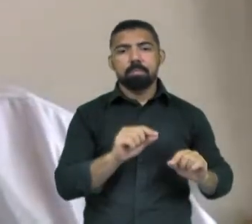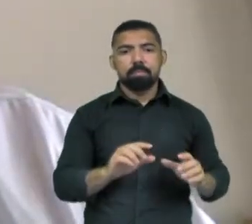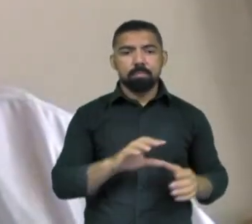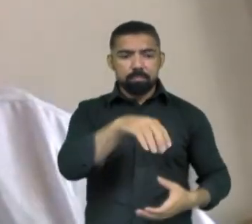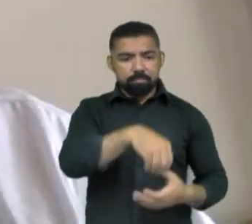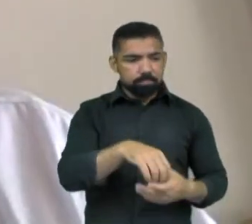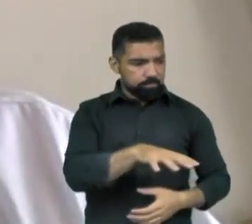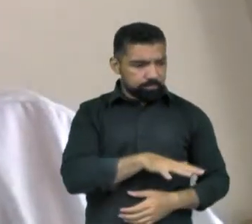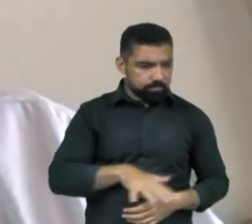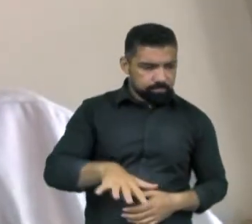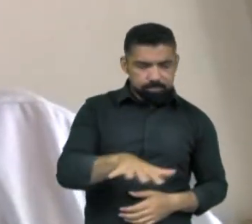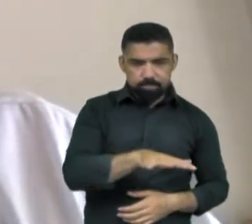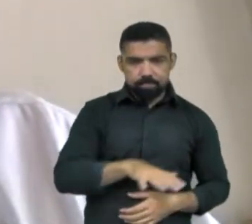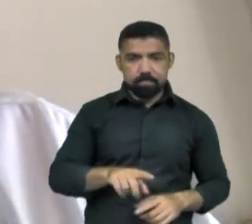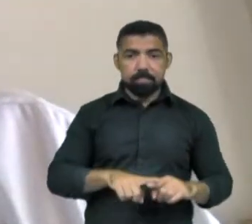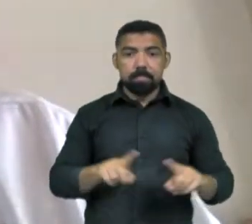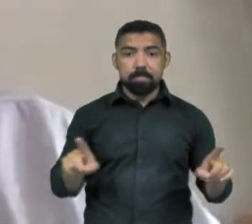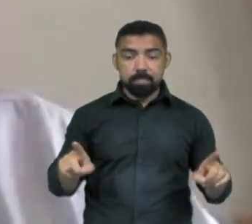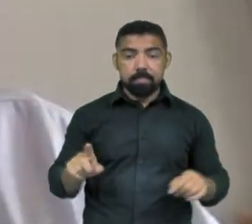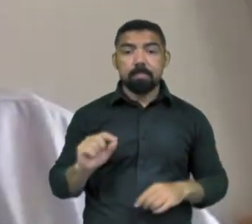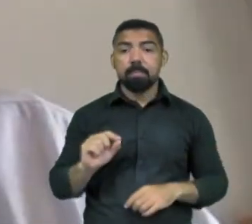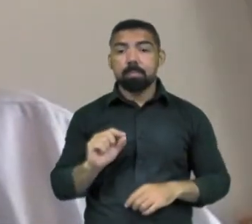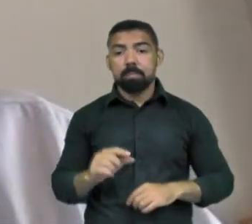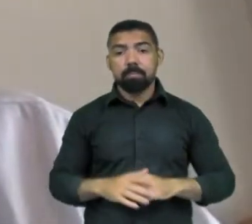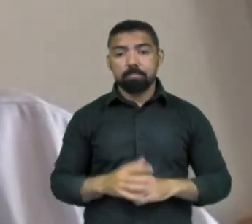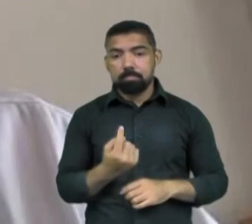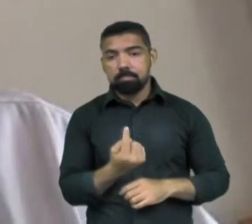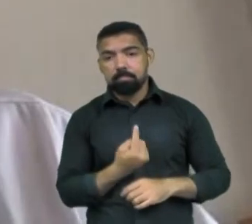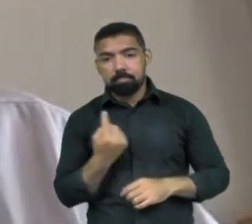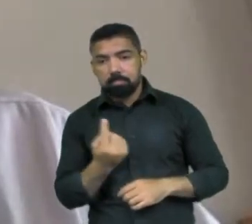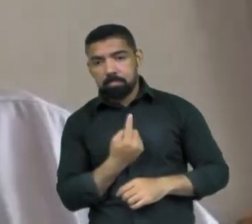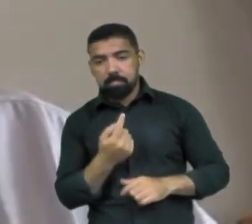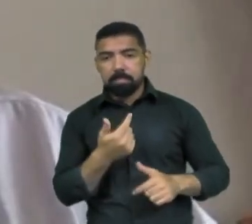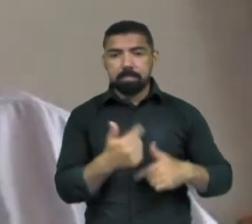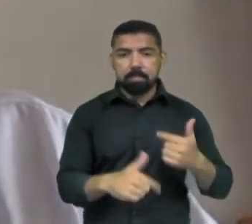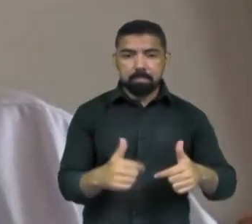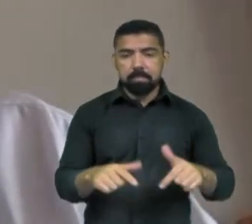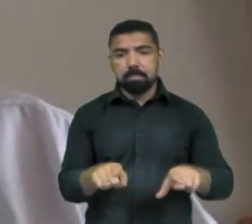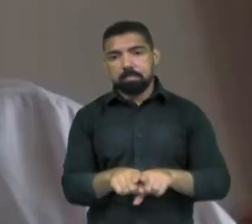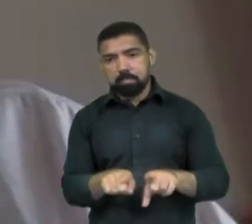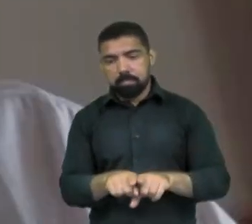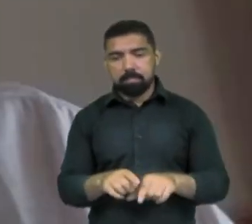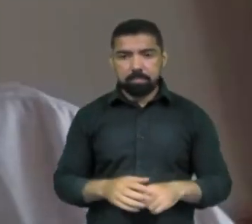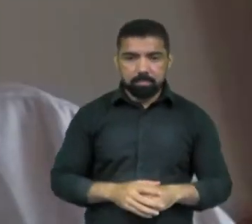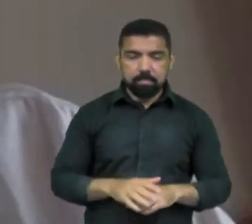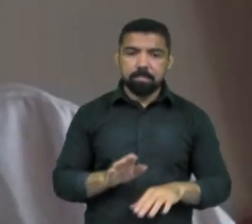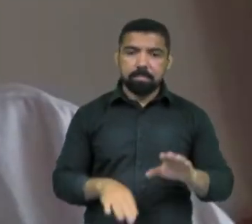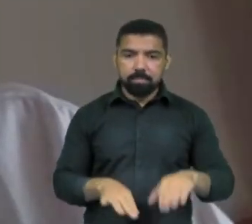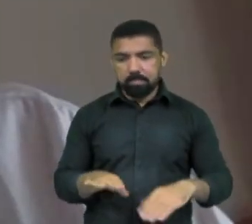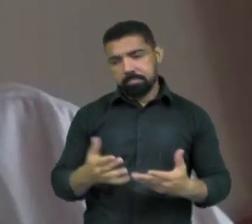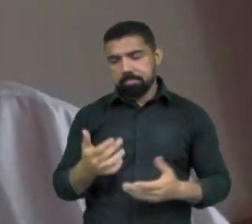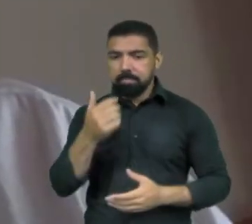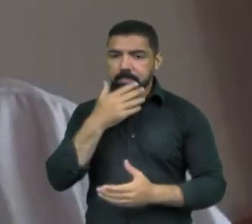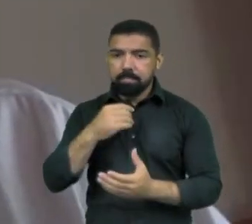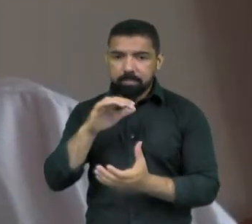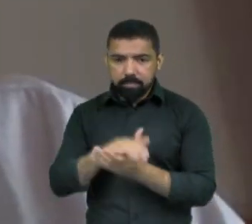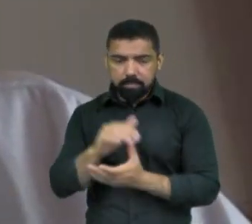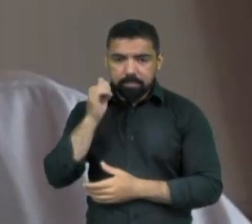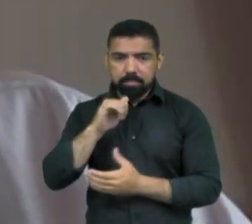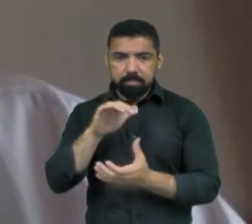que elas tinham, mas quase não ficavam em casa, porque tinham que trabalhar muito, né? Esposa, marido. Também as pessoas que queriam ter um